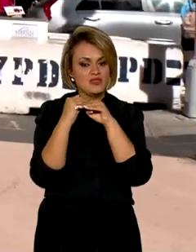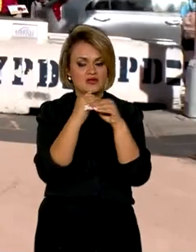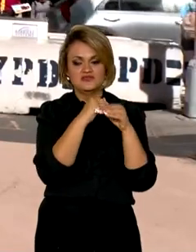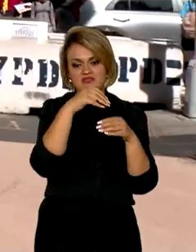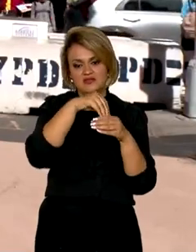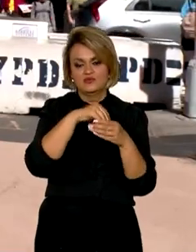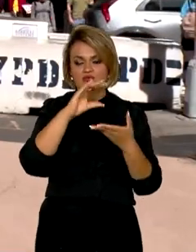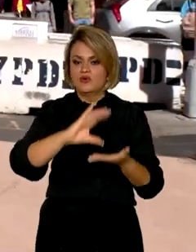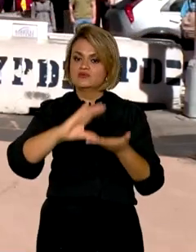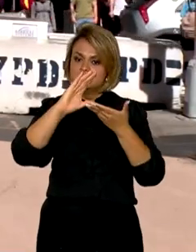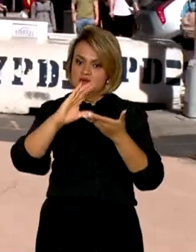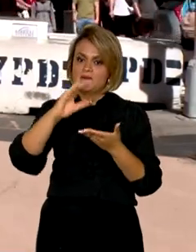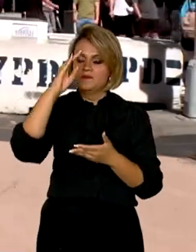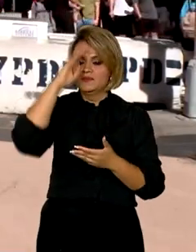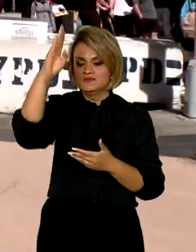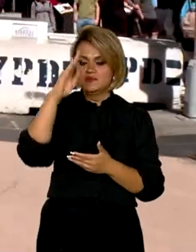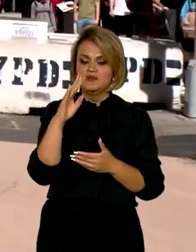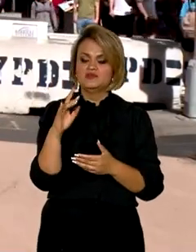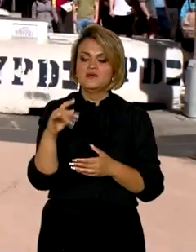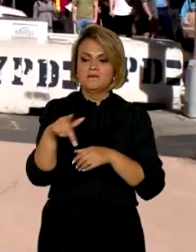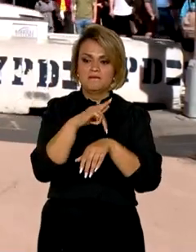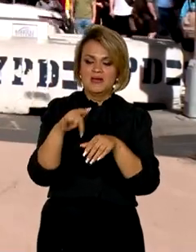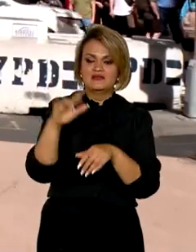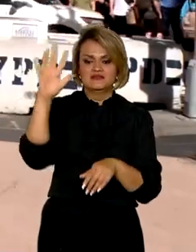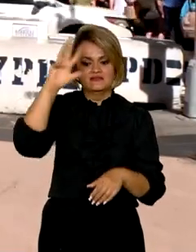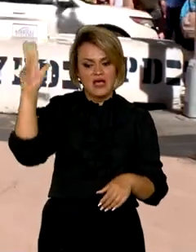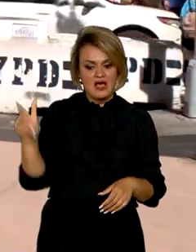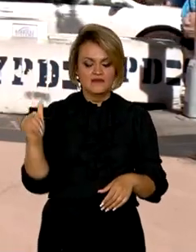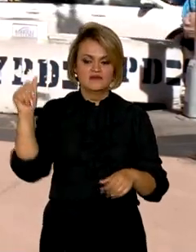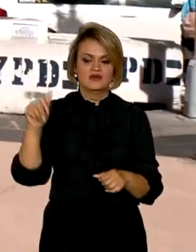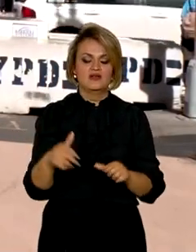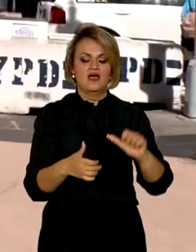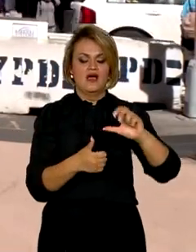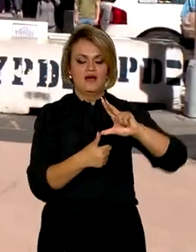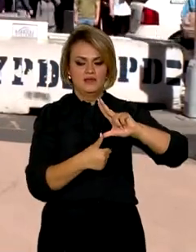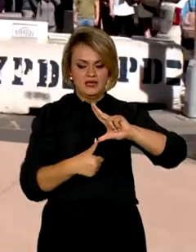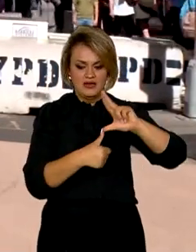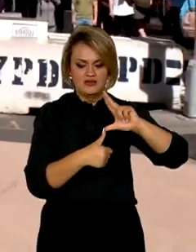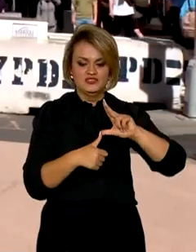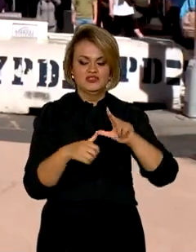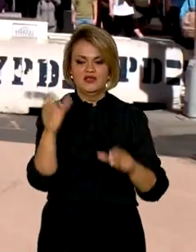Conselho, especialmente para incluir países da África, América Latina e Caribe.